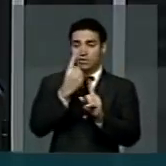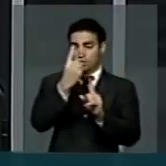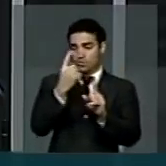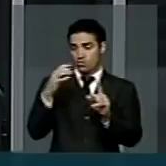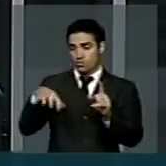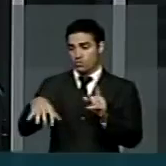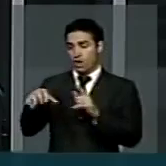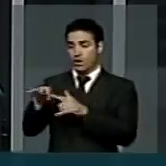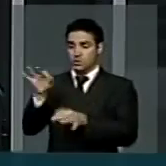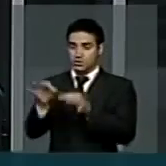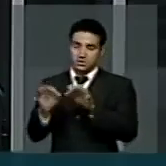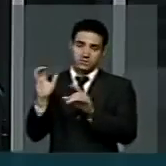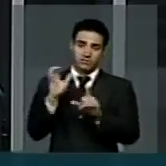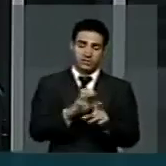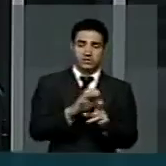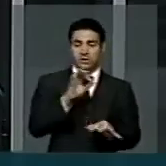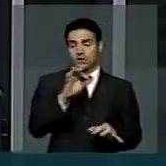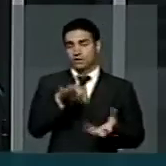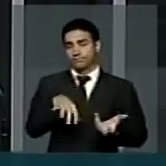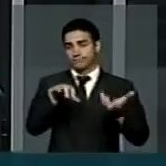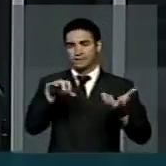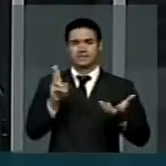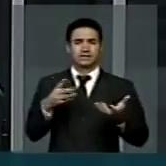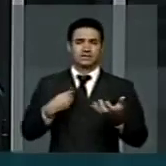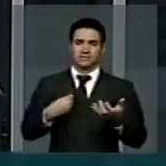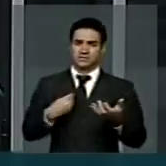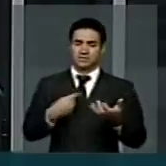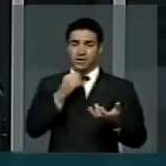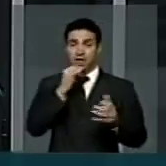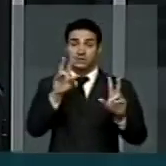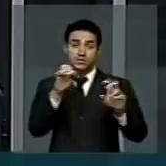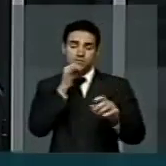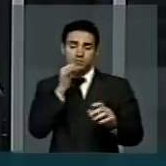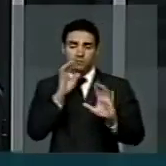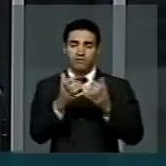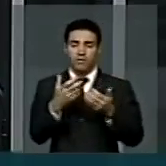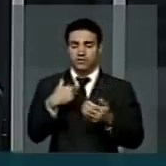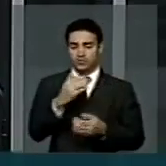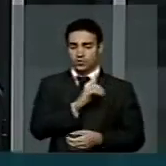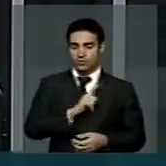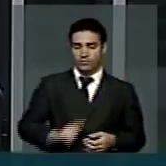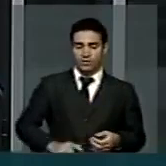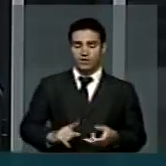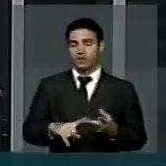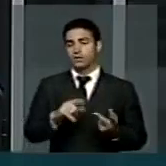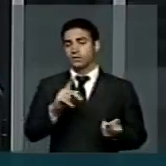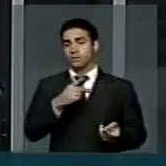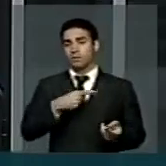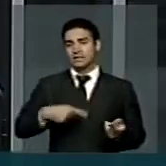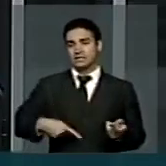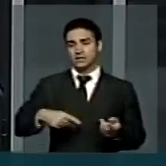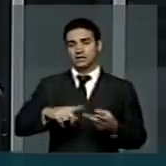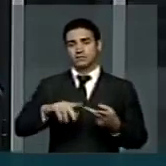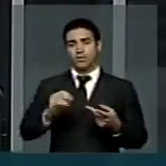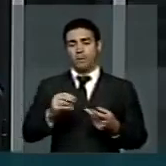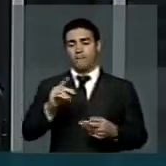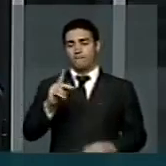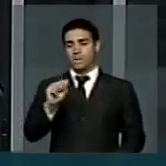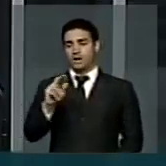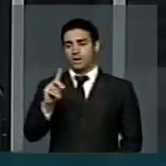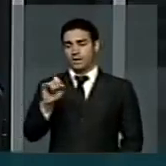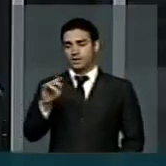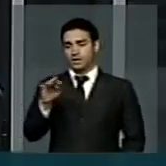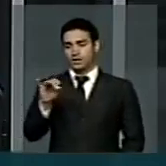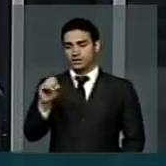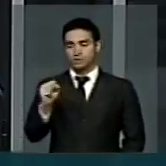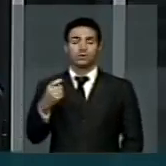sempre existiu. Tanto é que assuntos como a forma de governo, presidencialismo ou parlamentarismo, o uso abusivo das